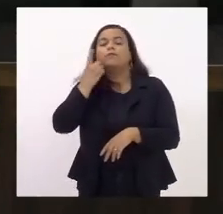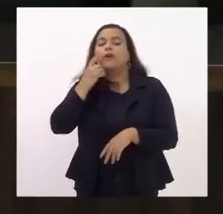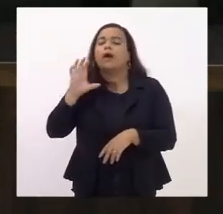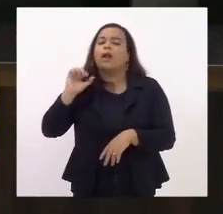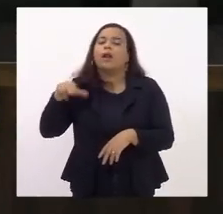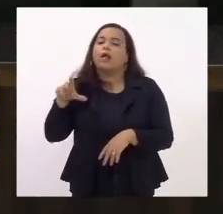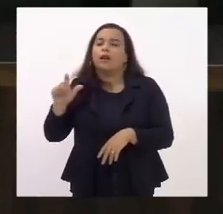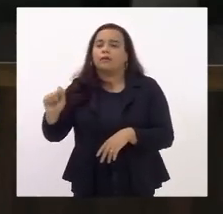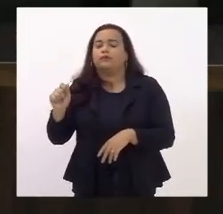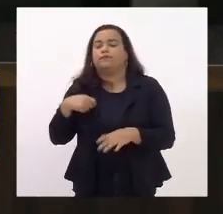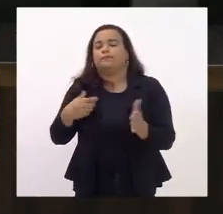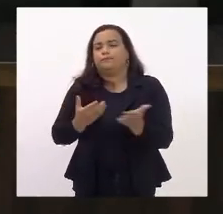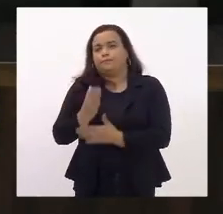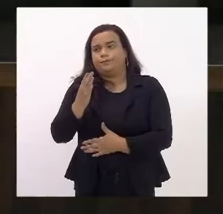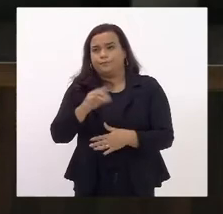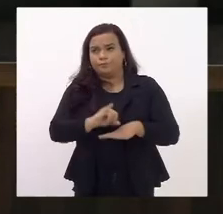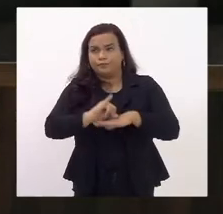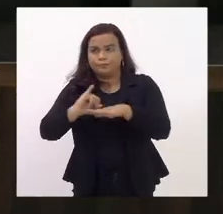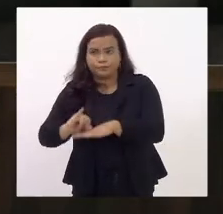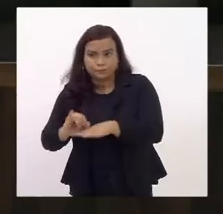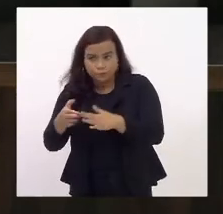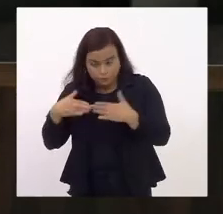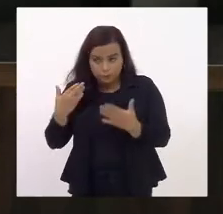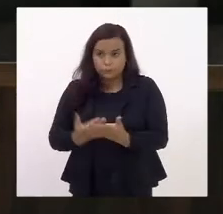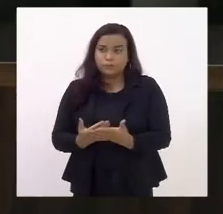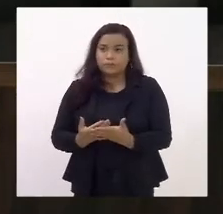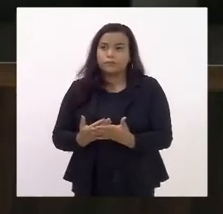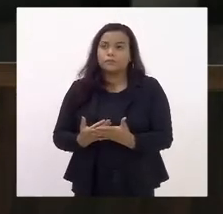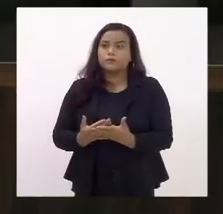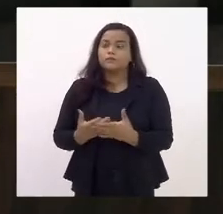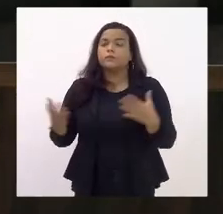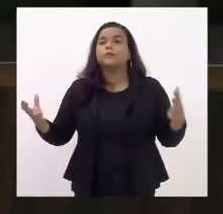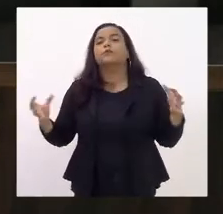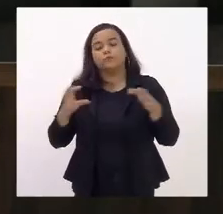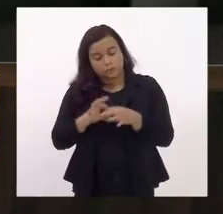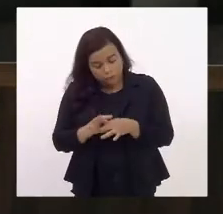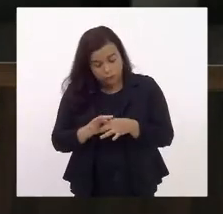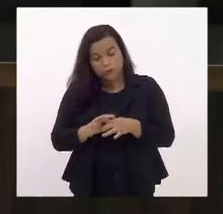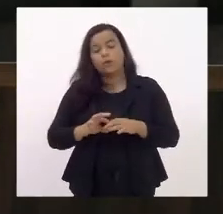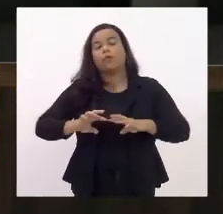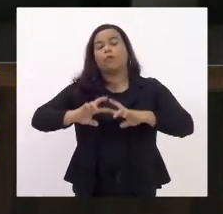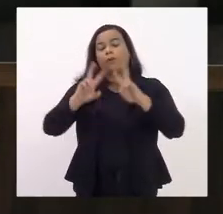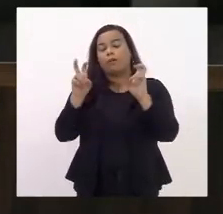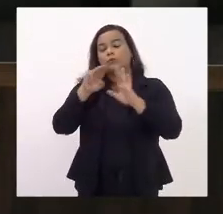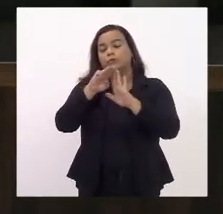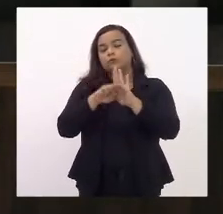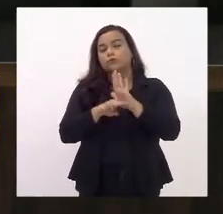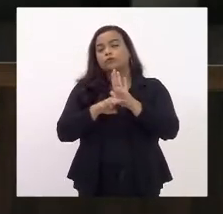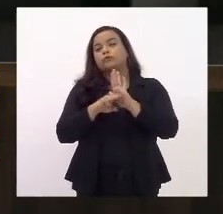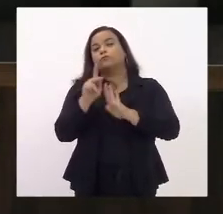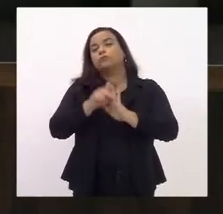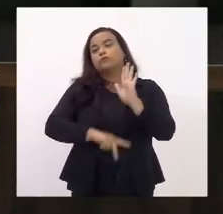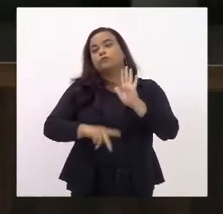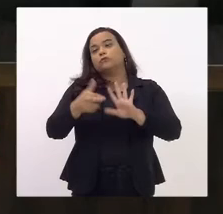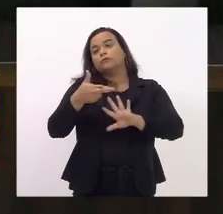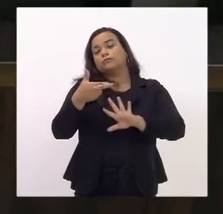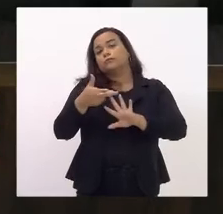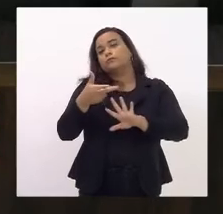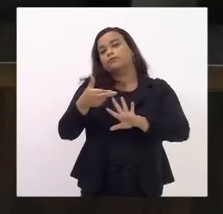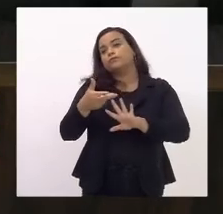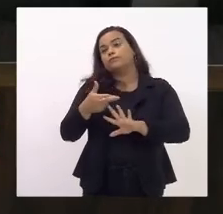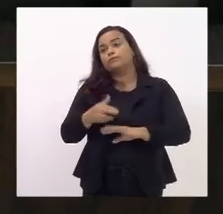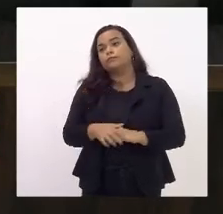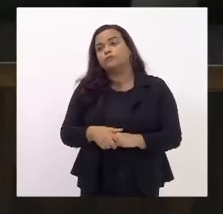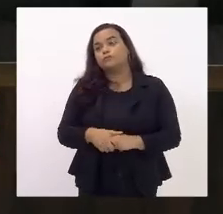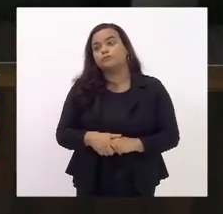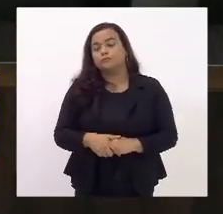estão, aprovada. Há sobre a mesa requerimento, requer a inclusão na ordem do dia do projeto de resolução